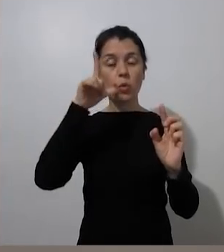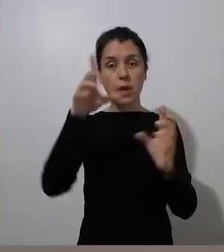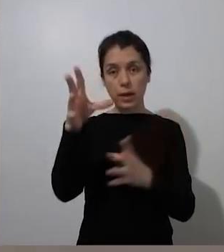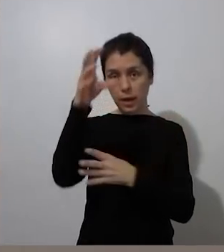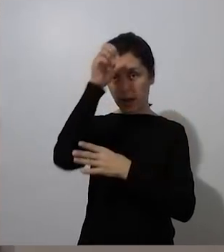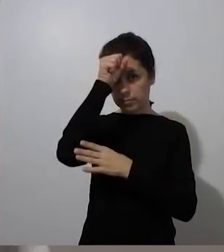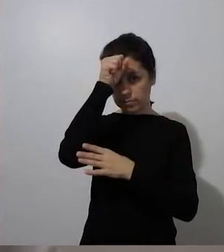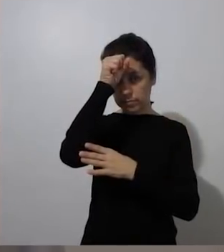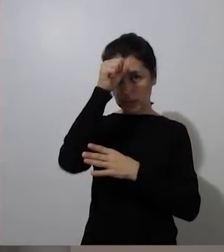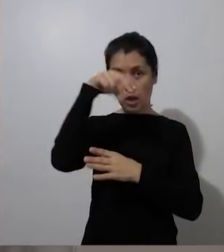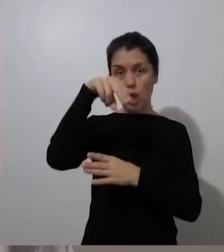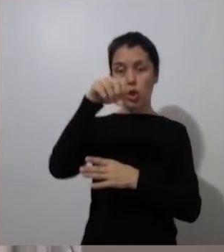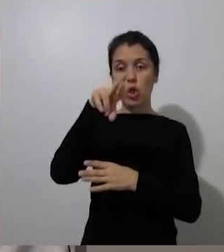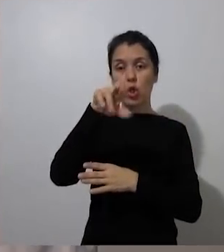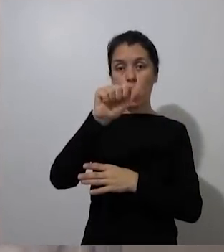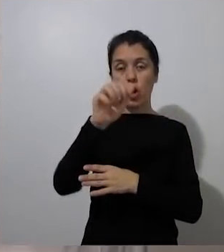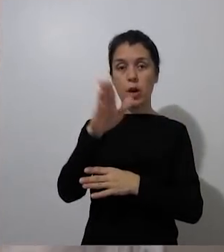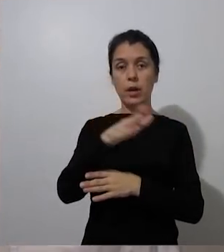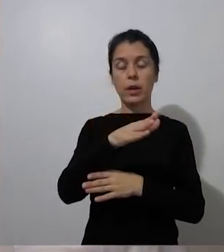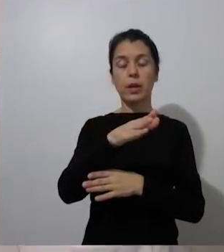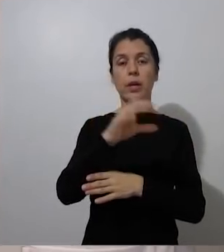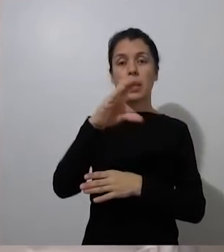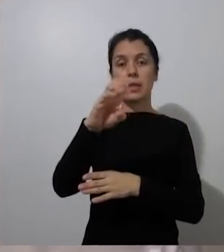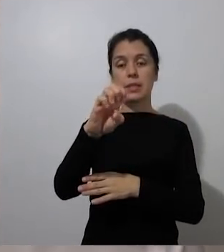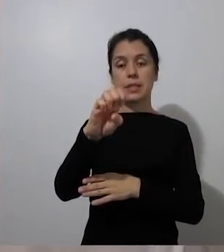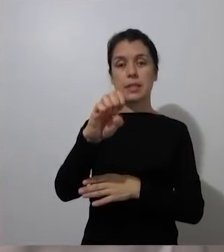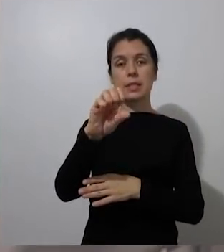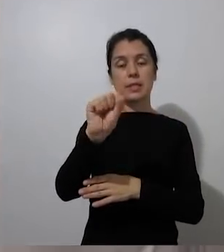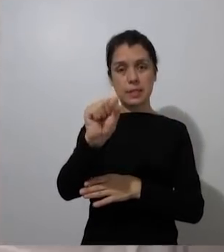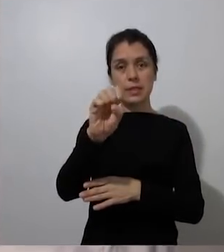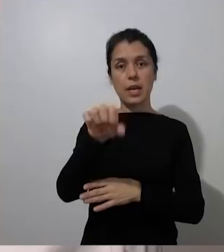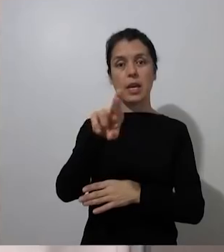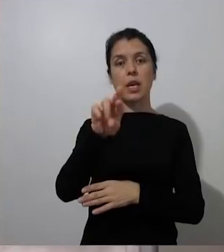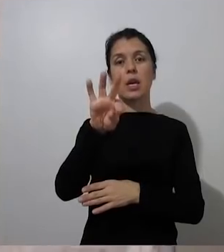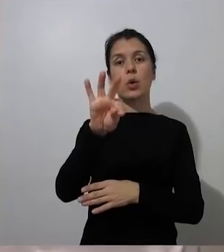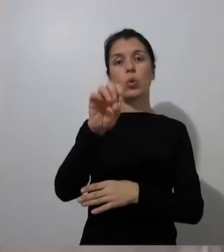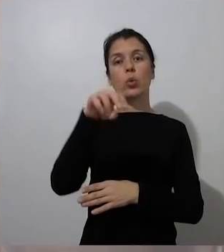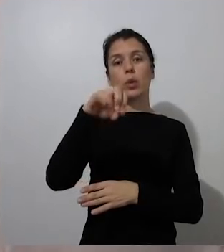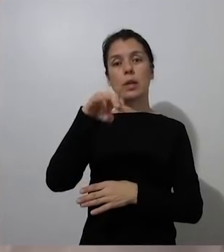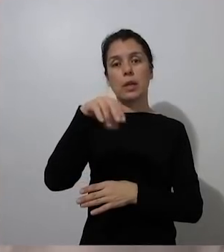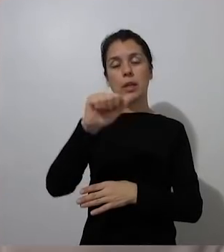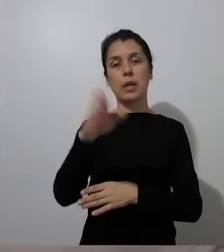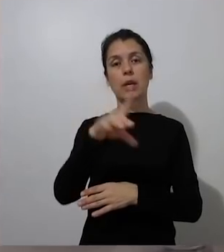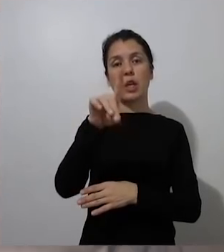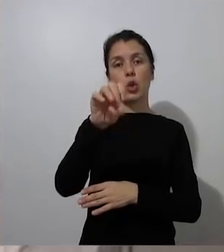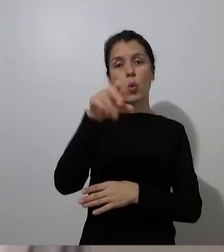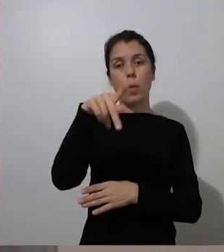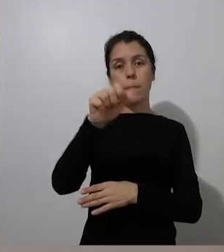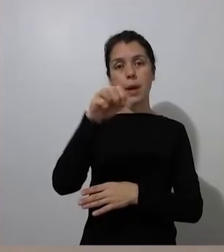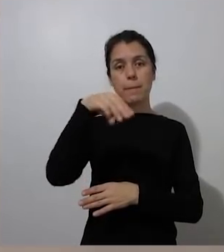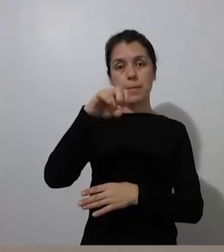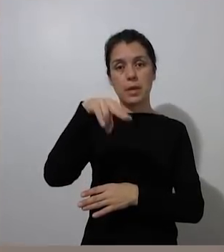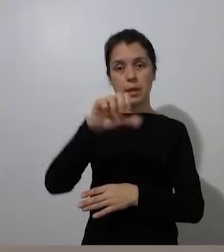pré-sináptico, né? O NAT vai trazer a noradrenalina, o CERT traz a serotonina e o DAT vai trazer a dopamina.